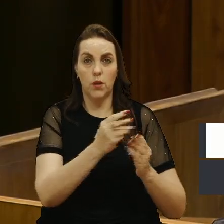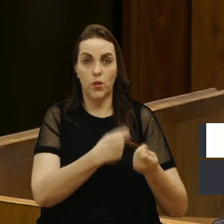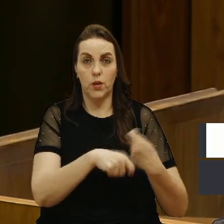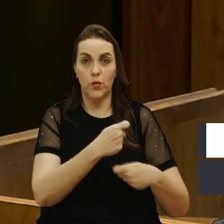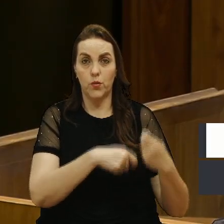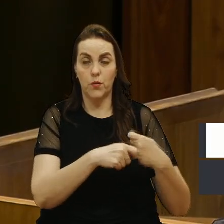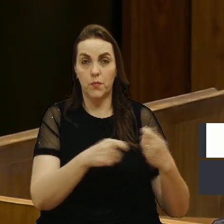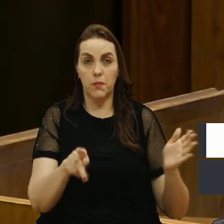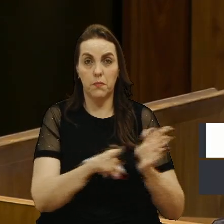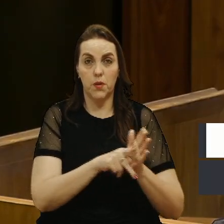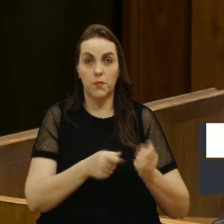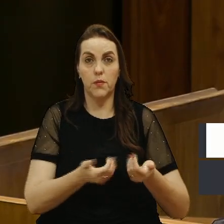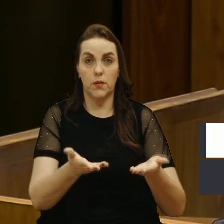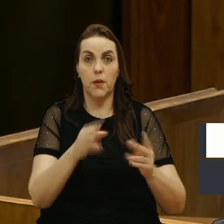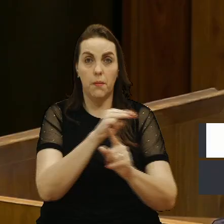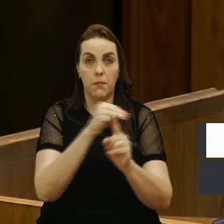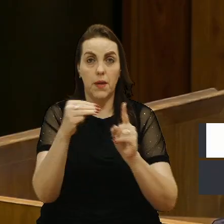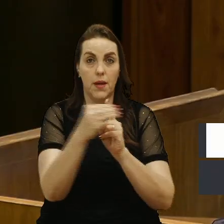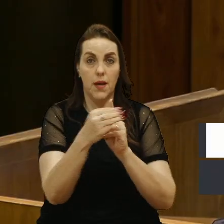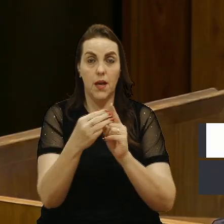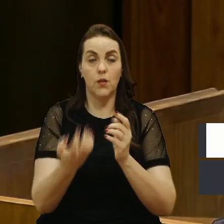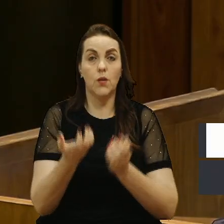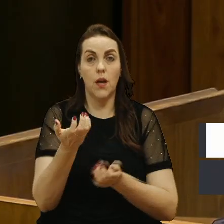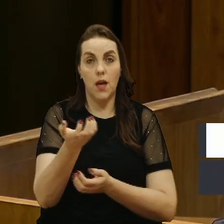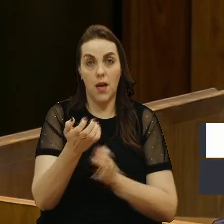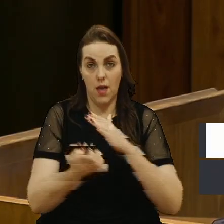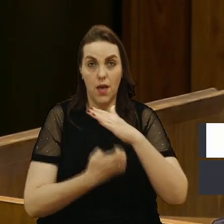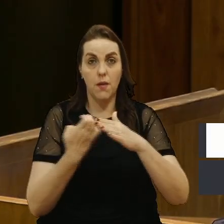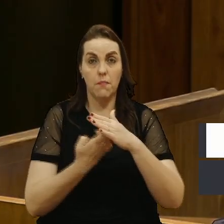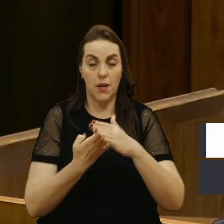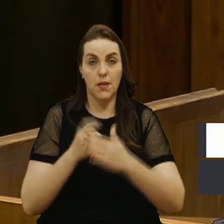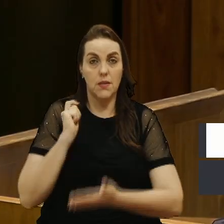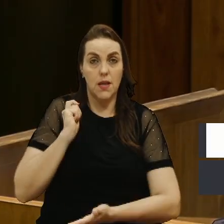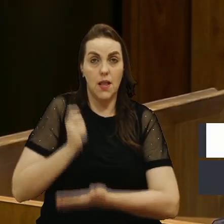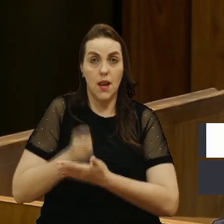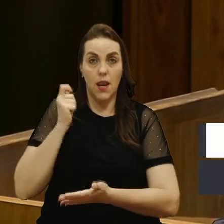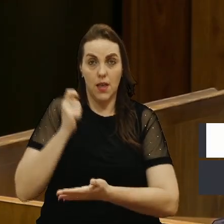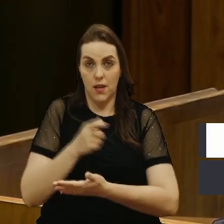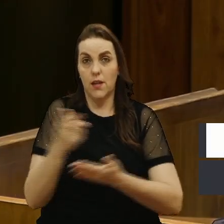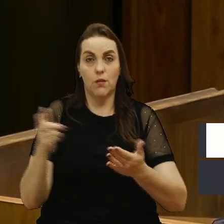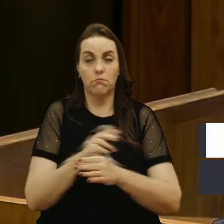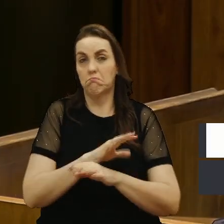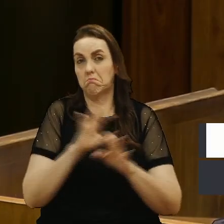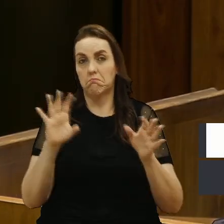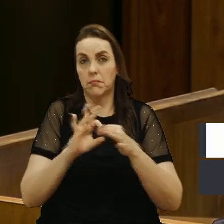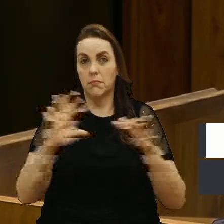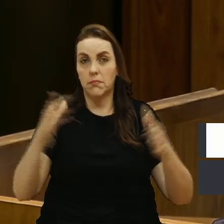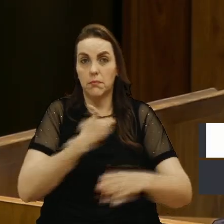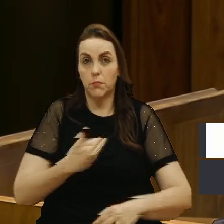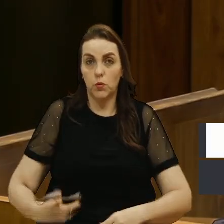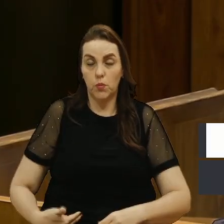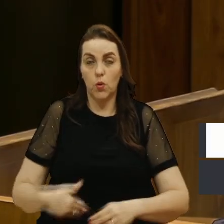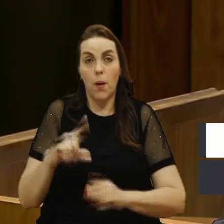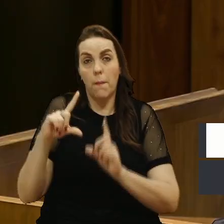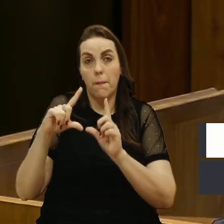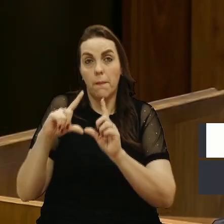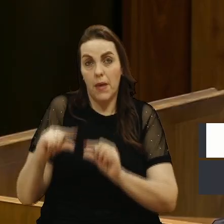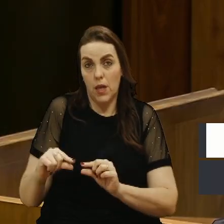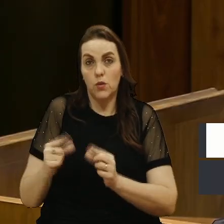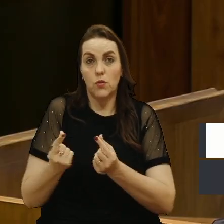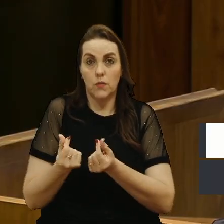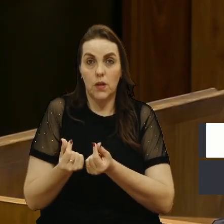isso vai a mercado e as empresas que se interessam participam de um leilão público, e a que oferecer a menor...